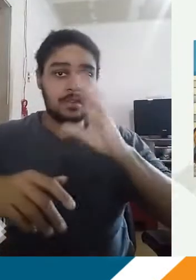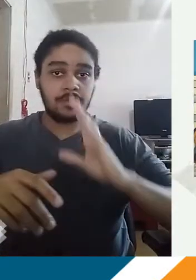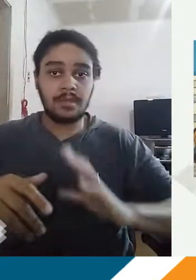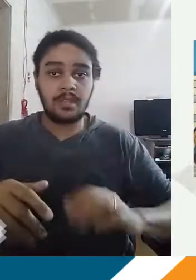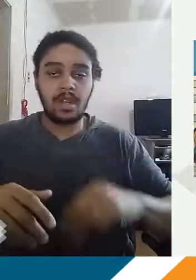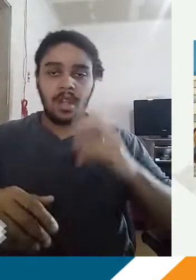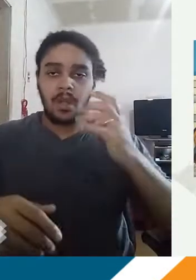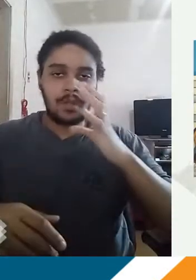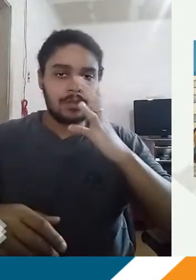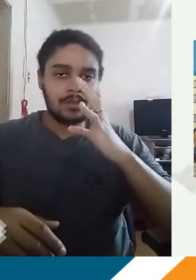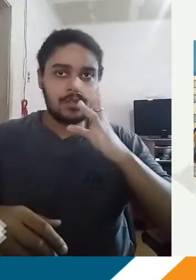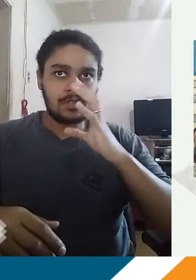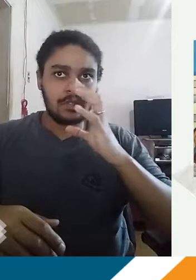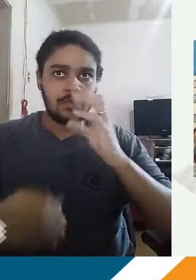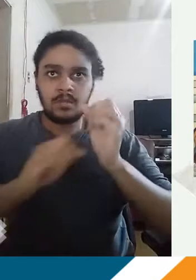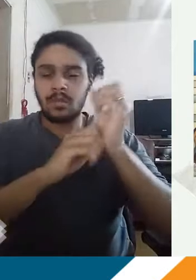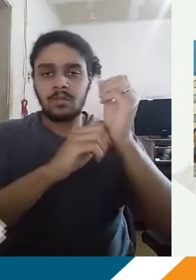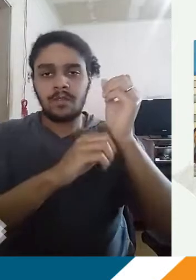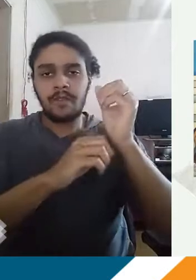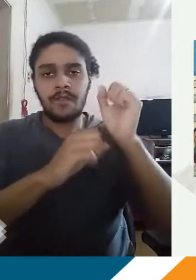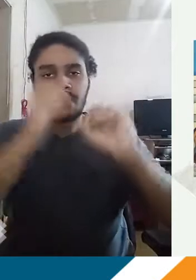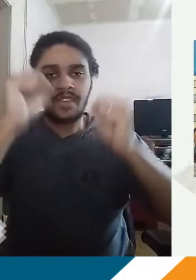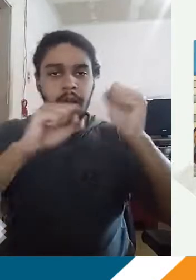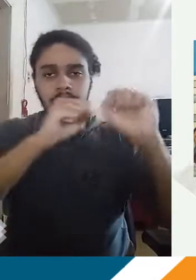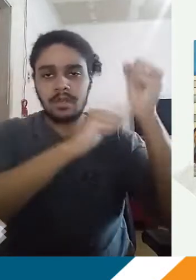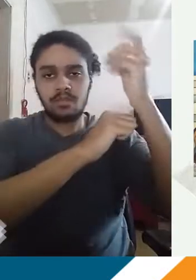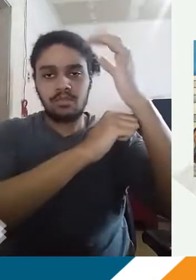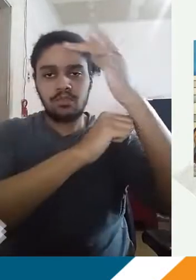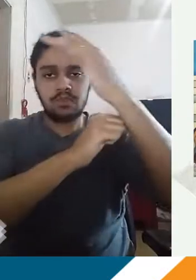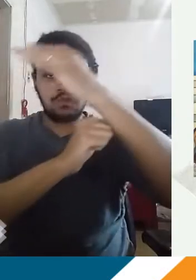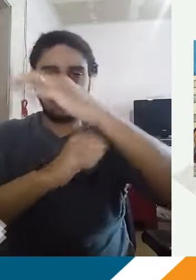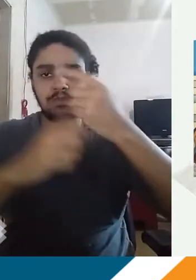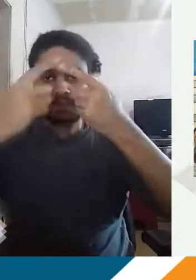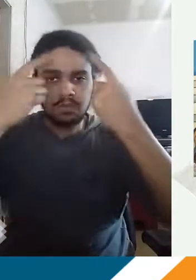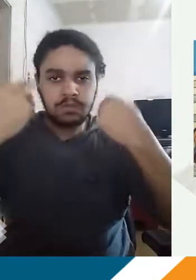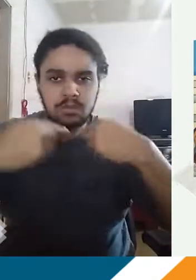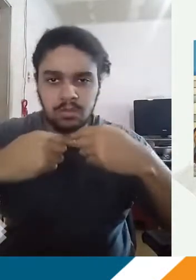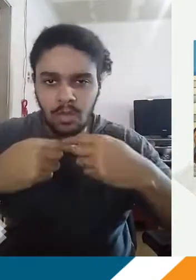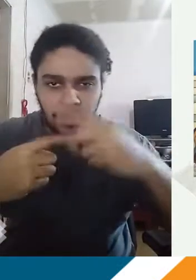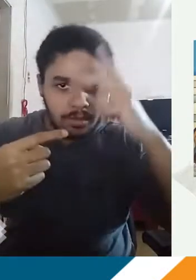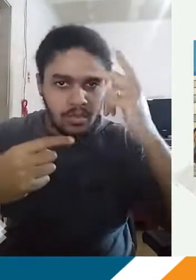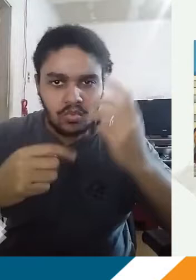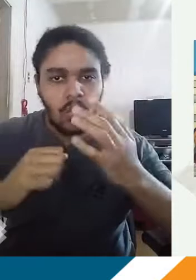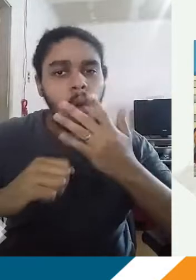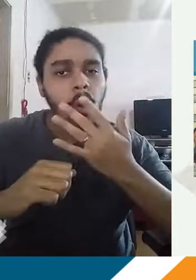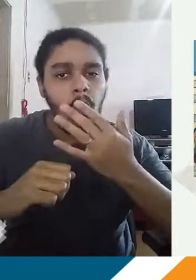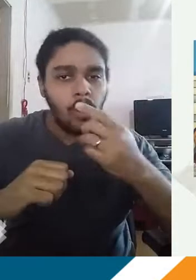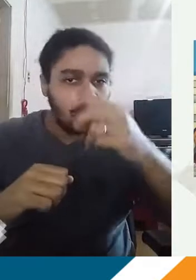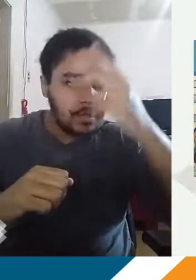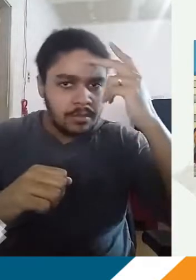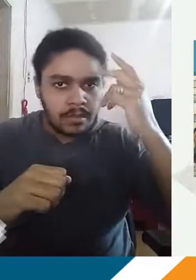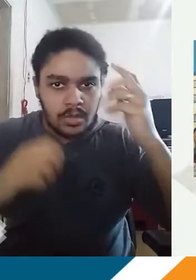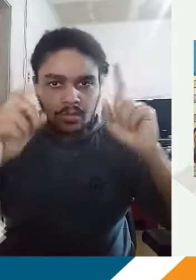elementos, como a fábrica, as chaminés, a fumaça, as feições, os tipos de cores das pessoas,